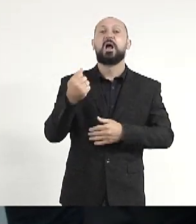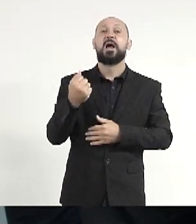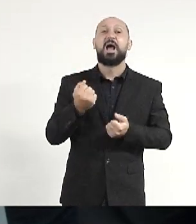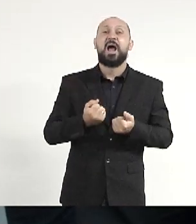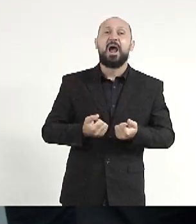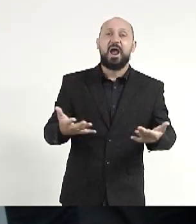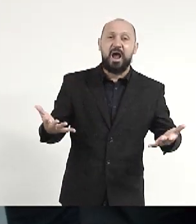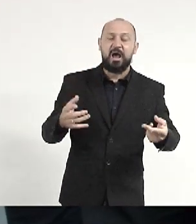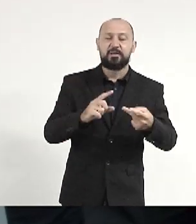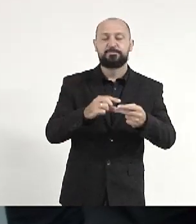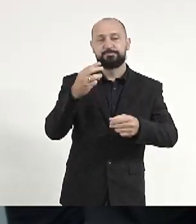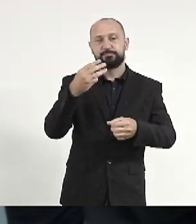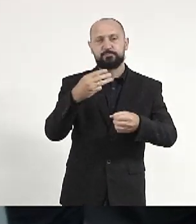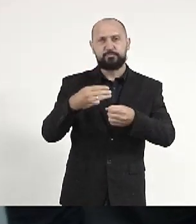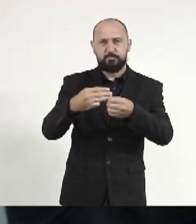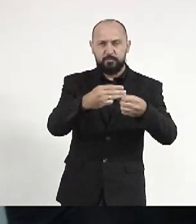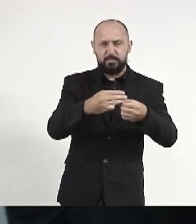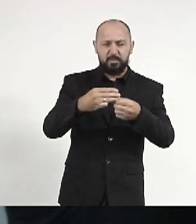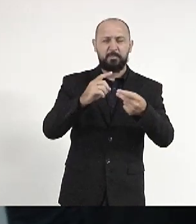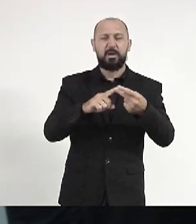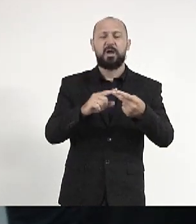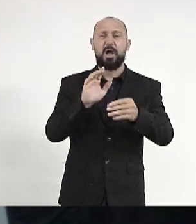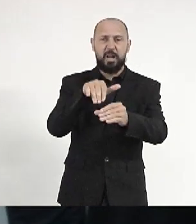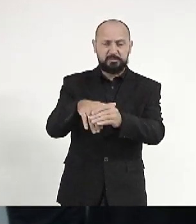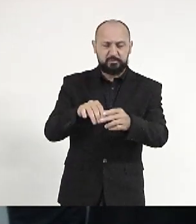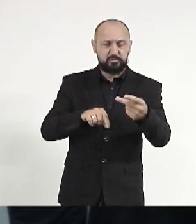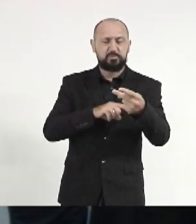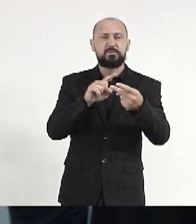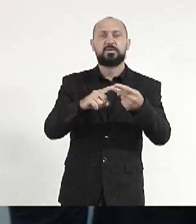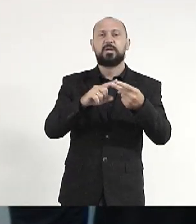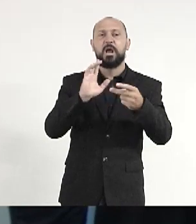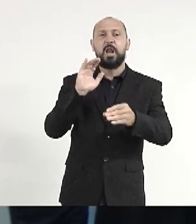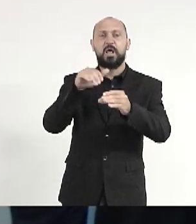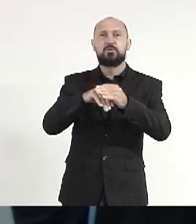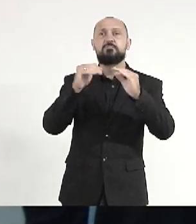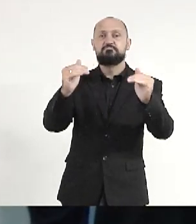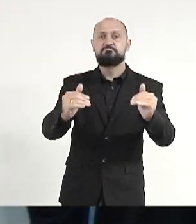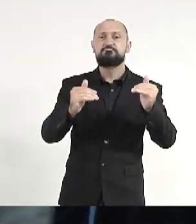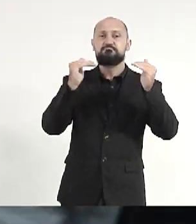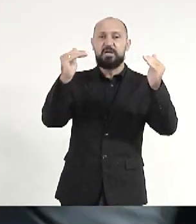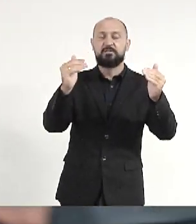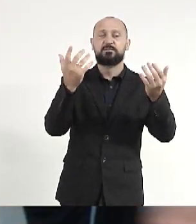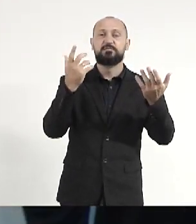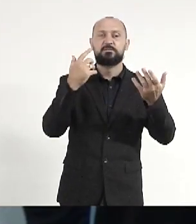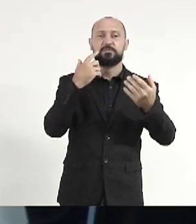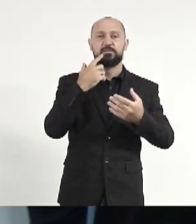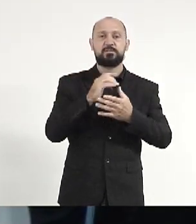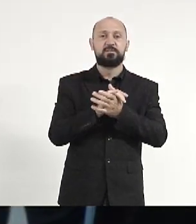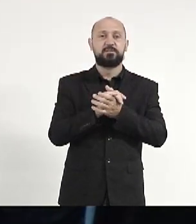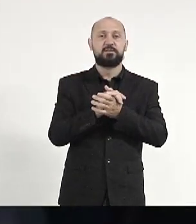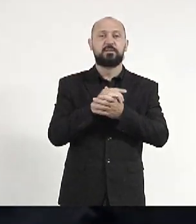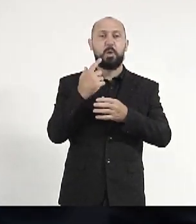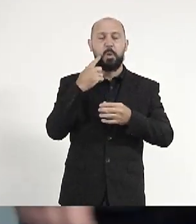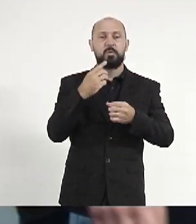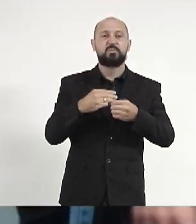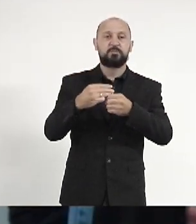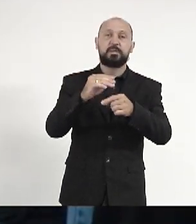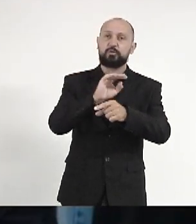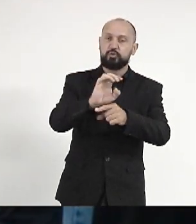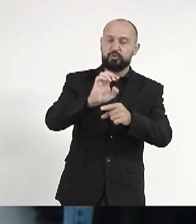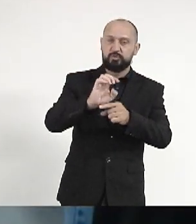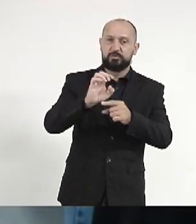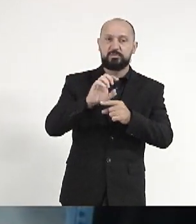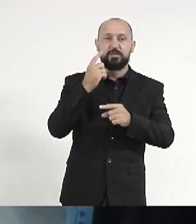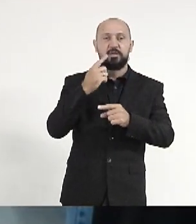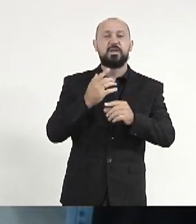uma eleição municipal e depois é um custo de uma eleição majoritária que passa pelo município, pelo estado